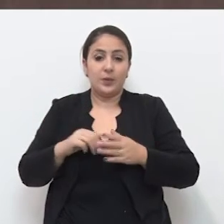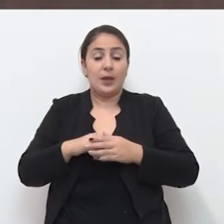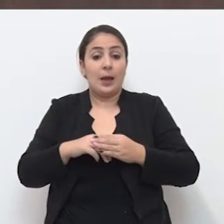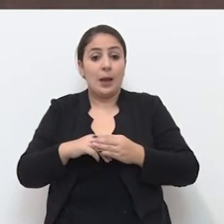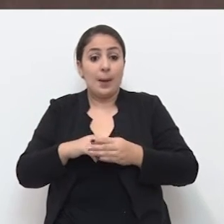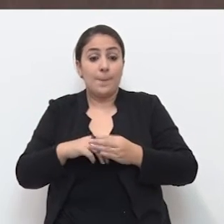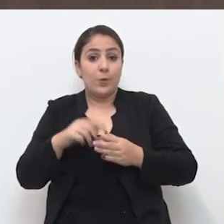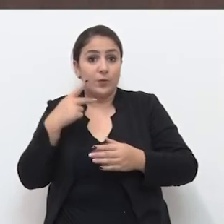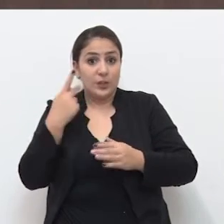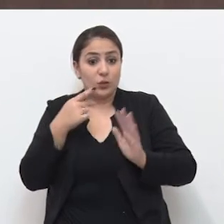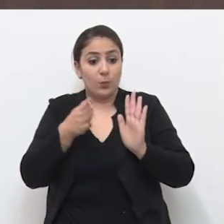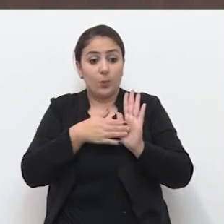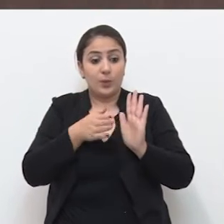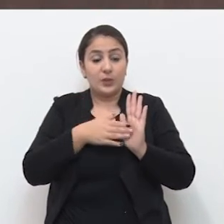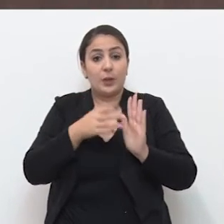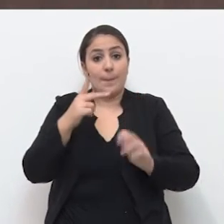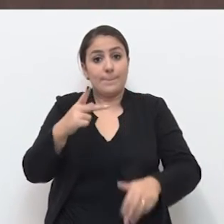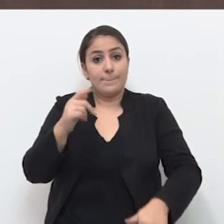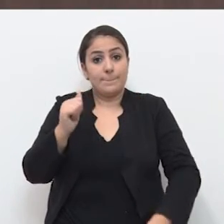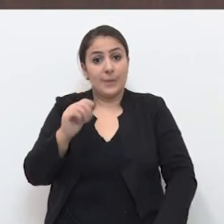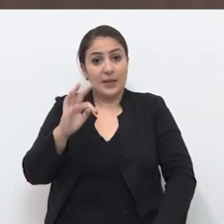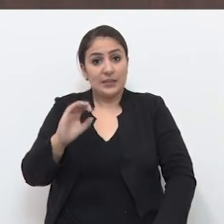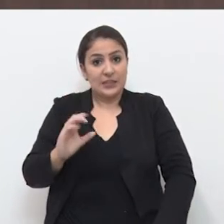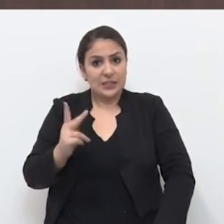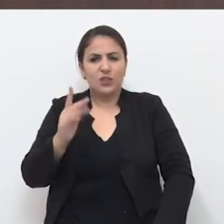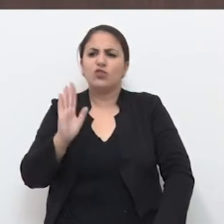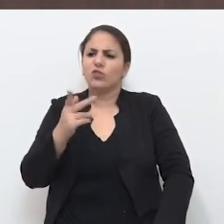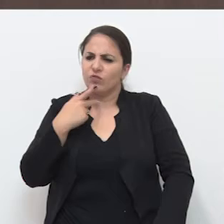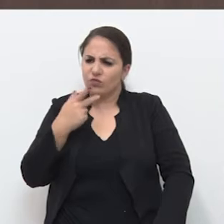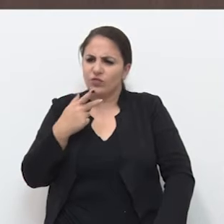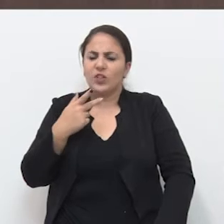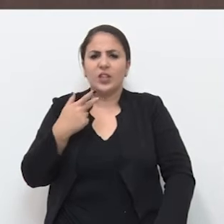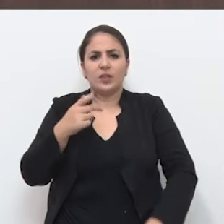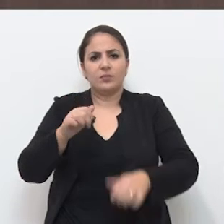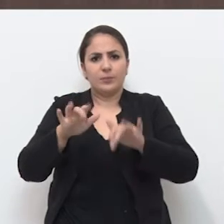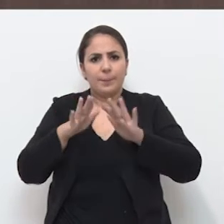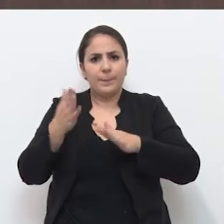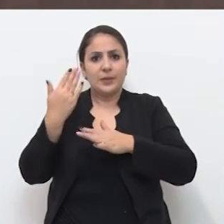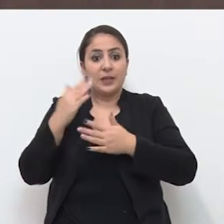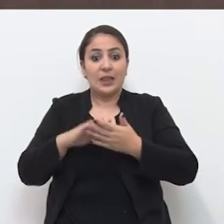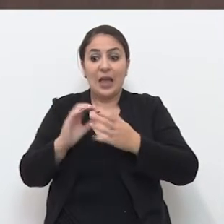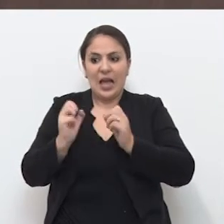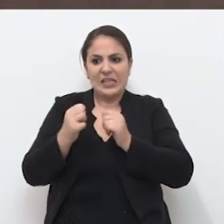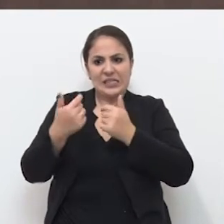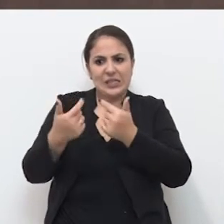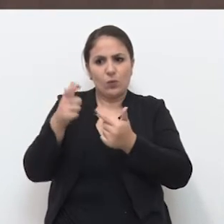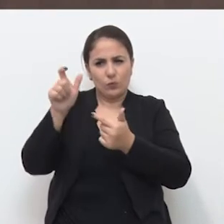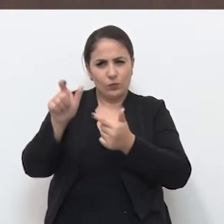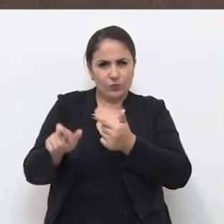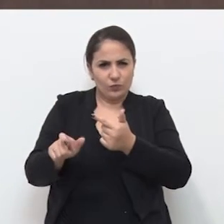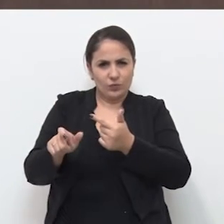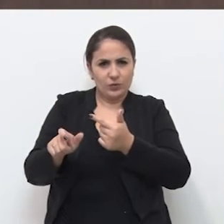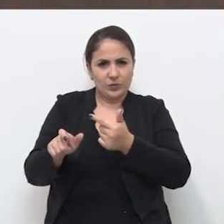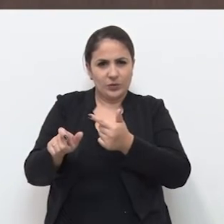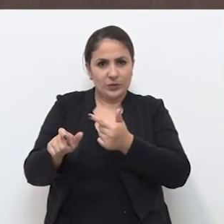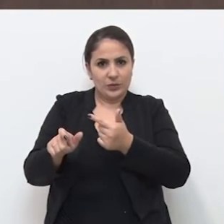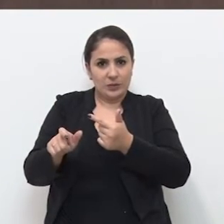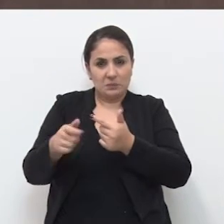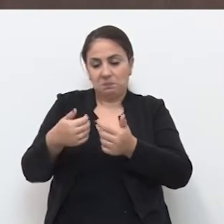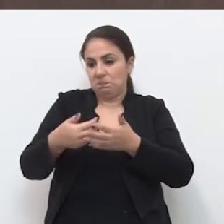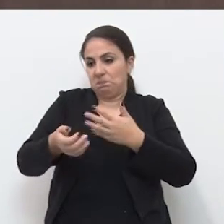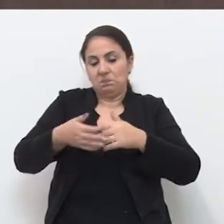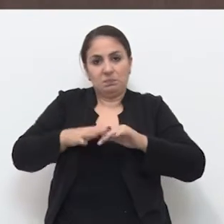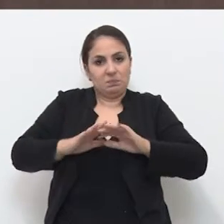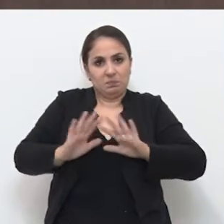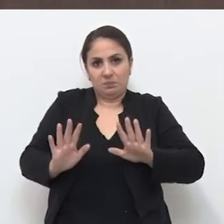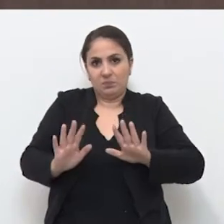Tanto para o vereador proponente, que é o vereador Patrick, e eu já disse isso na sessão passada, que as suas ações ninguém